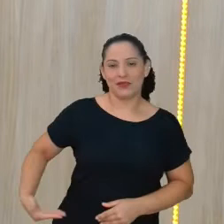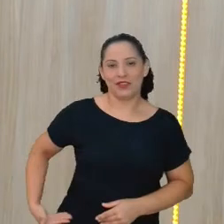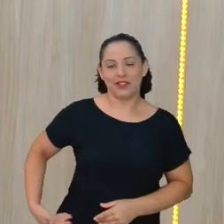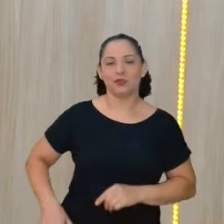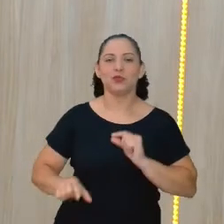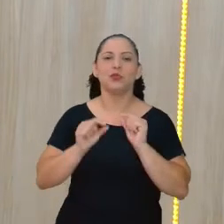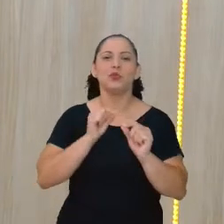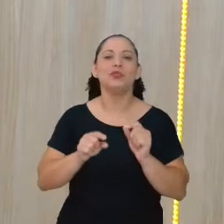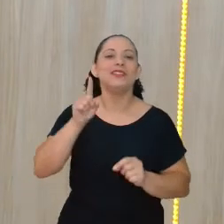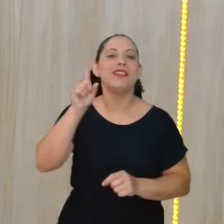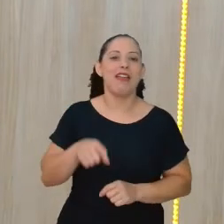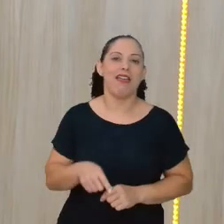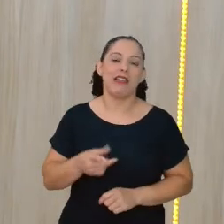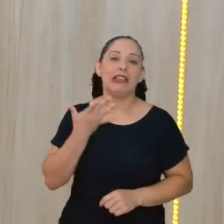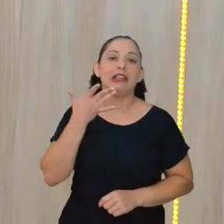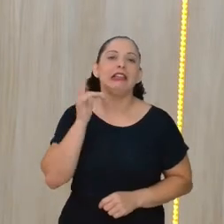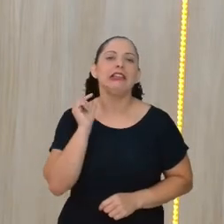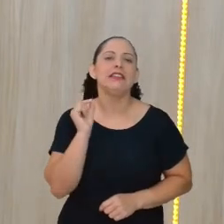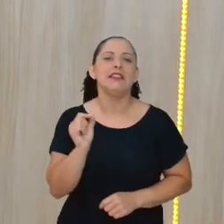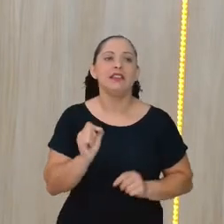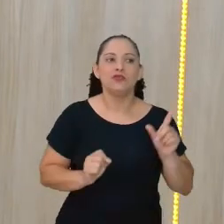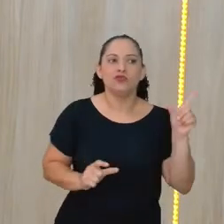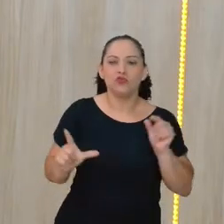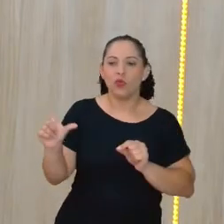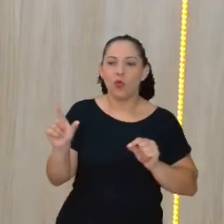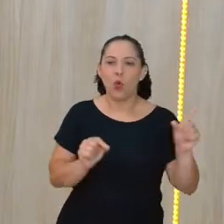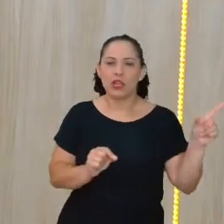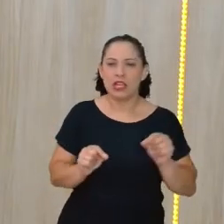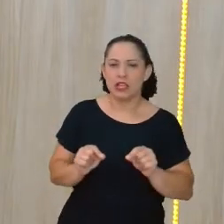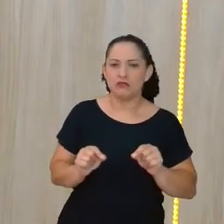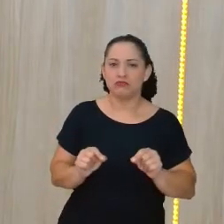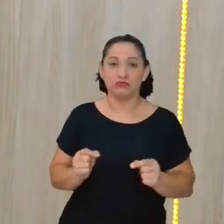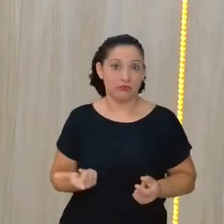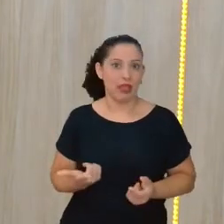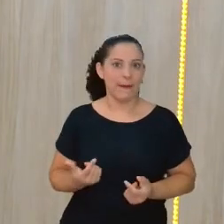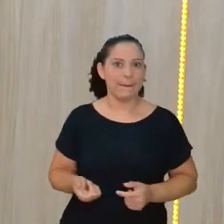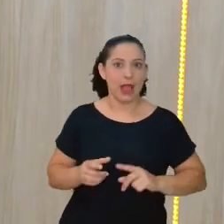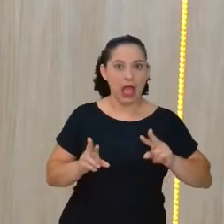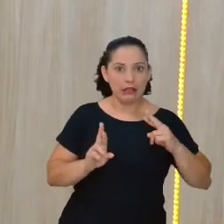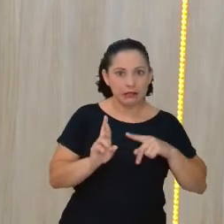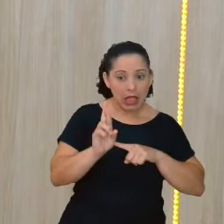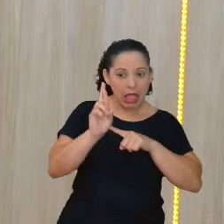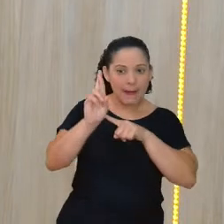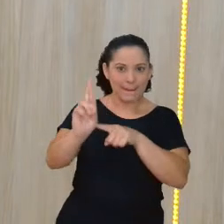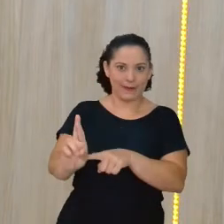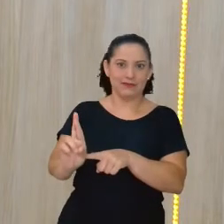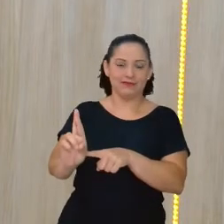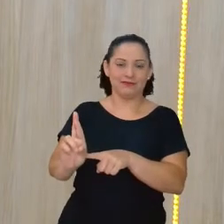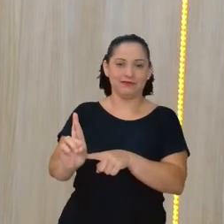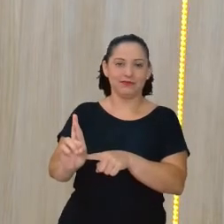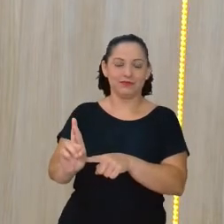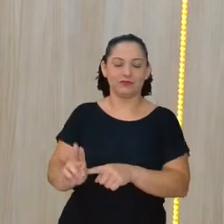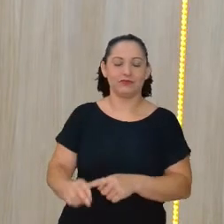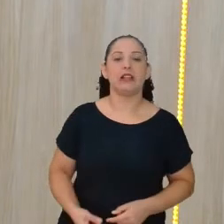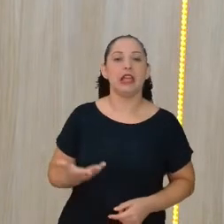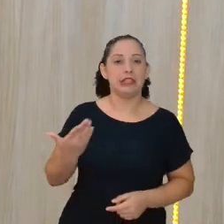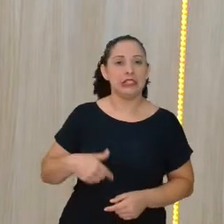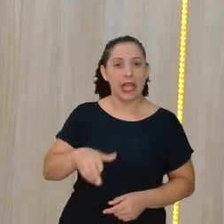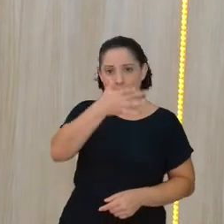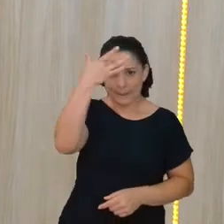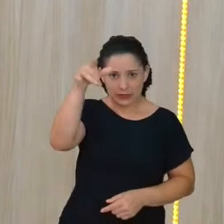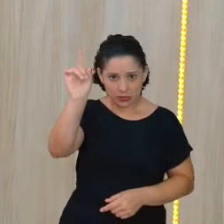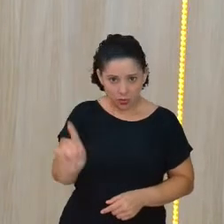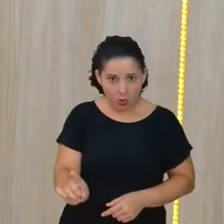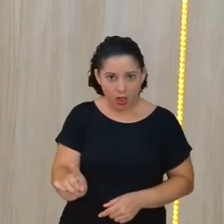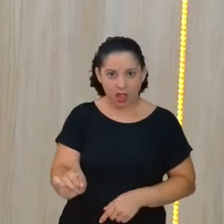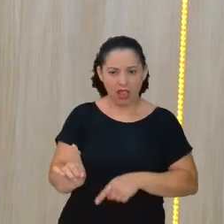é governante. Quem é que você tem que escolher para estar te representando e por que ele está lá? Para trazer para você, eleitor, para